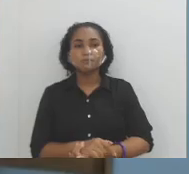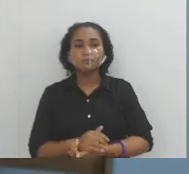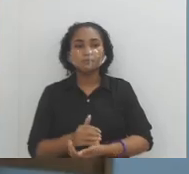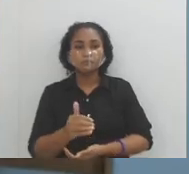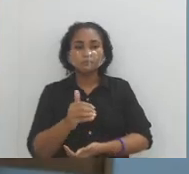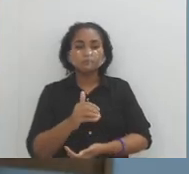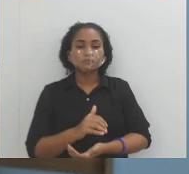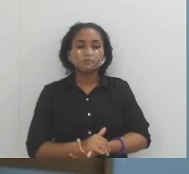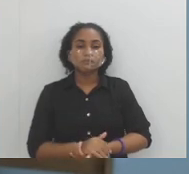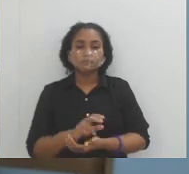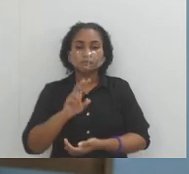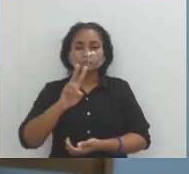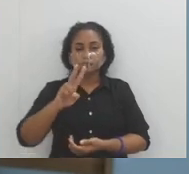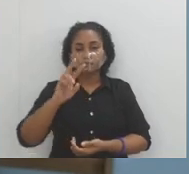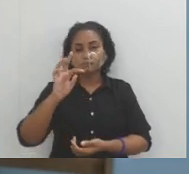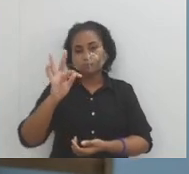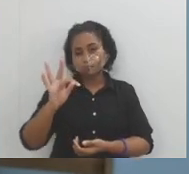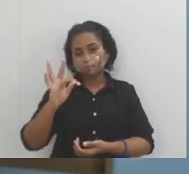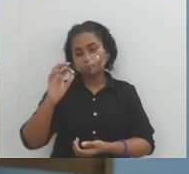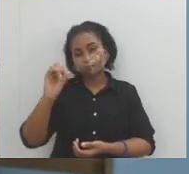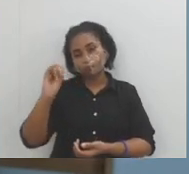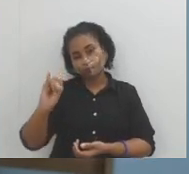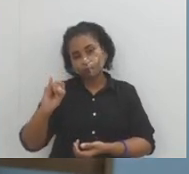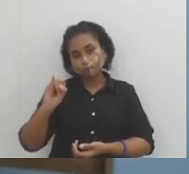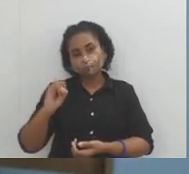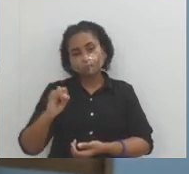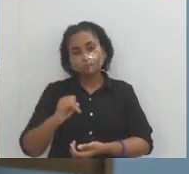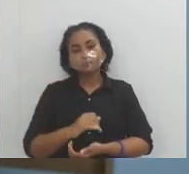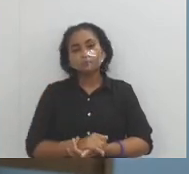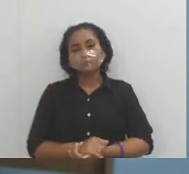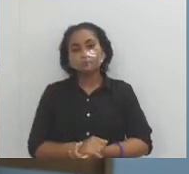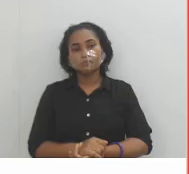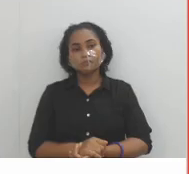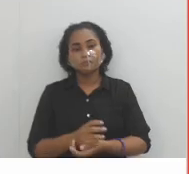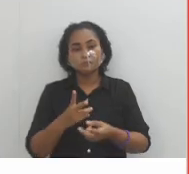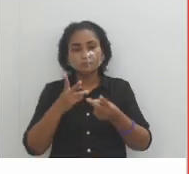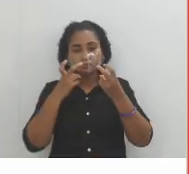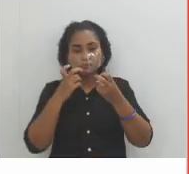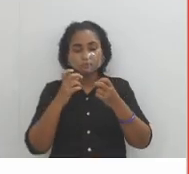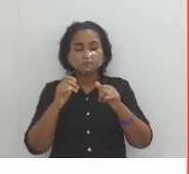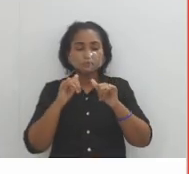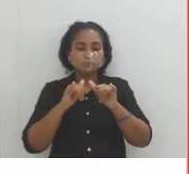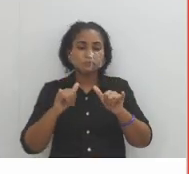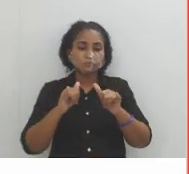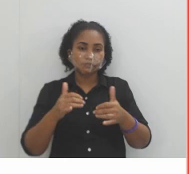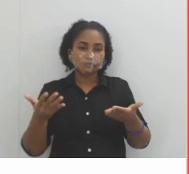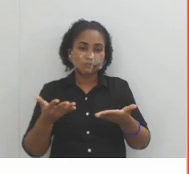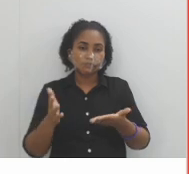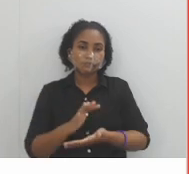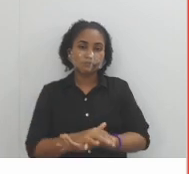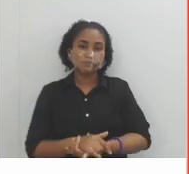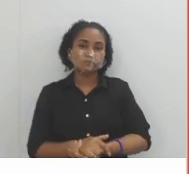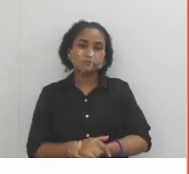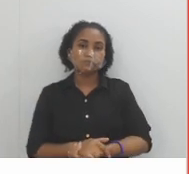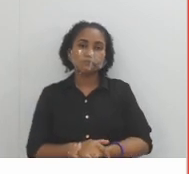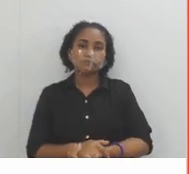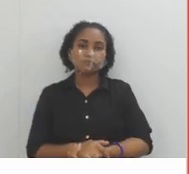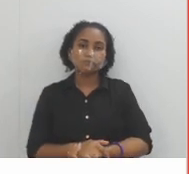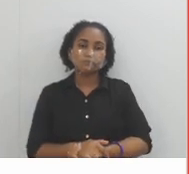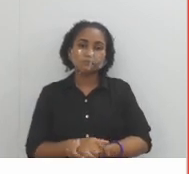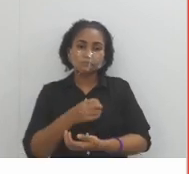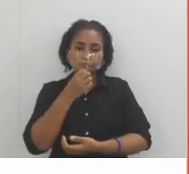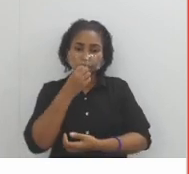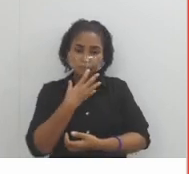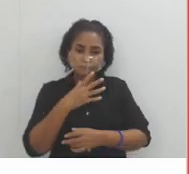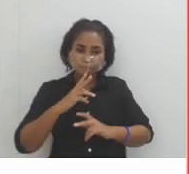Vamos a verbos transitivos indiretos. Eu trouxe aí umas situações para vocês. O bem